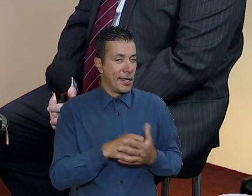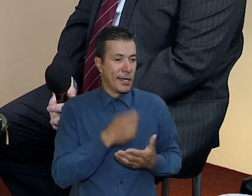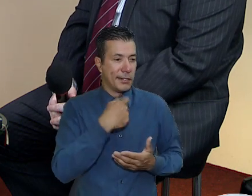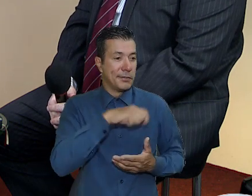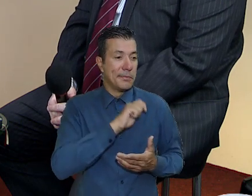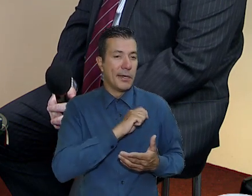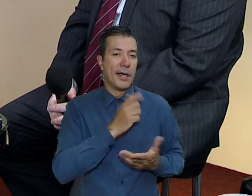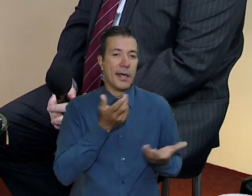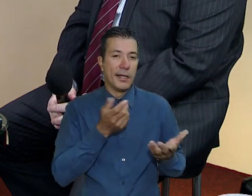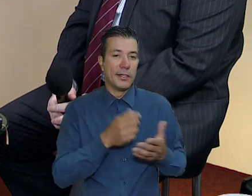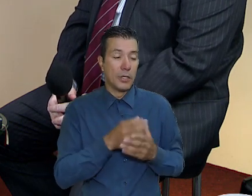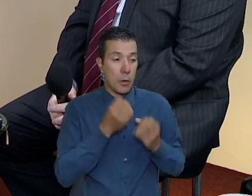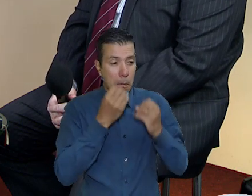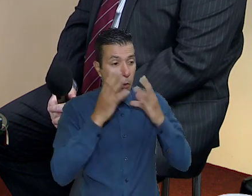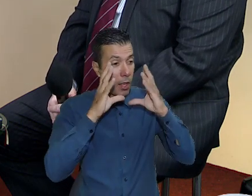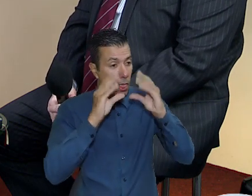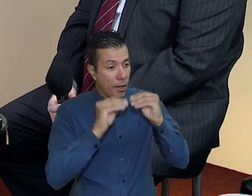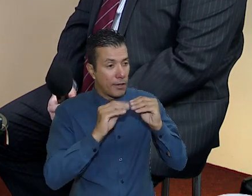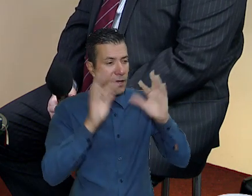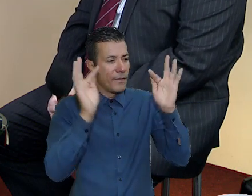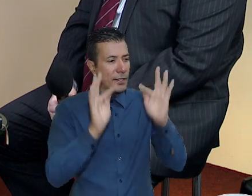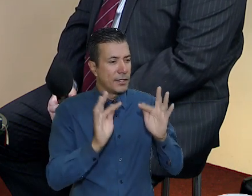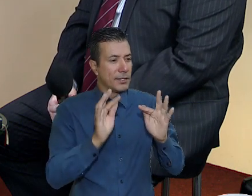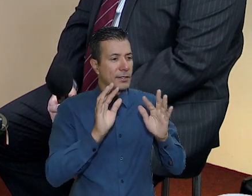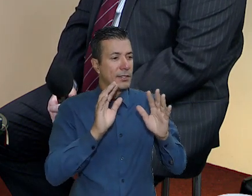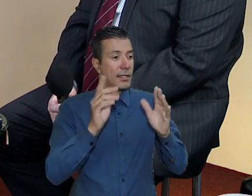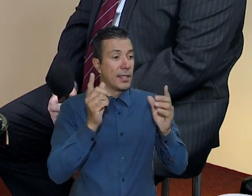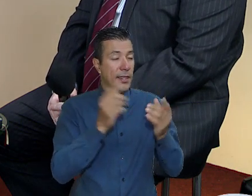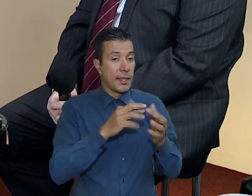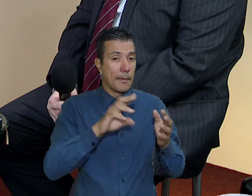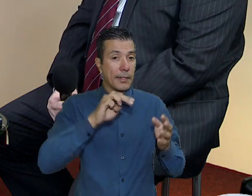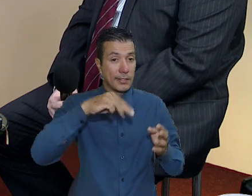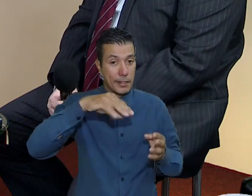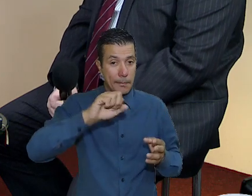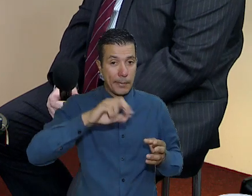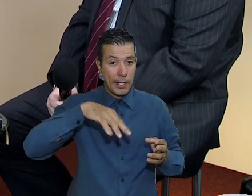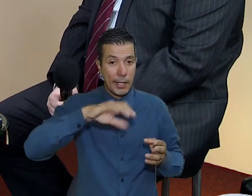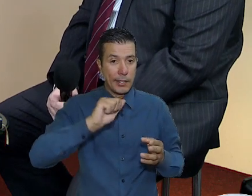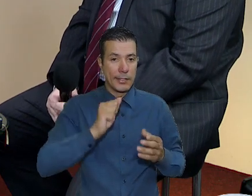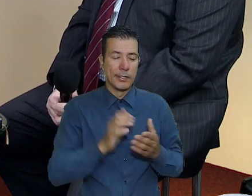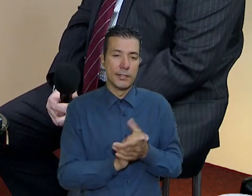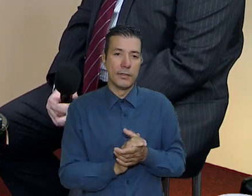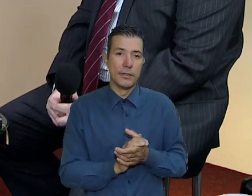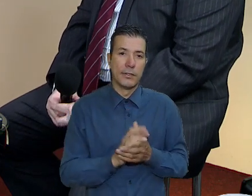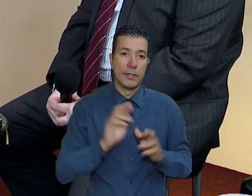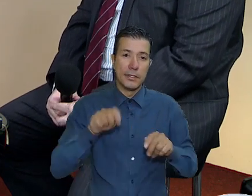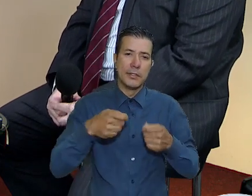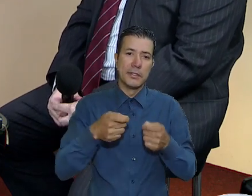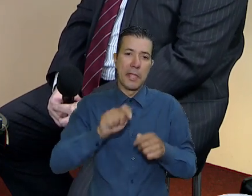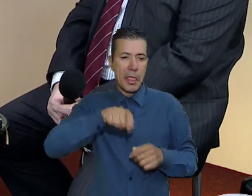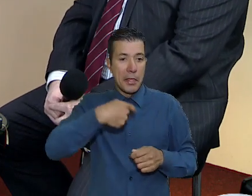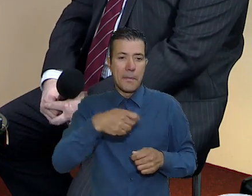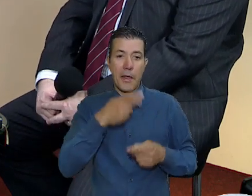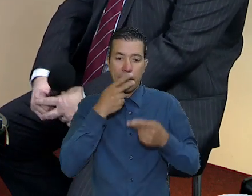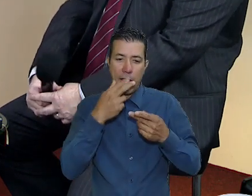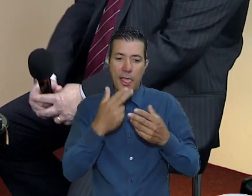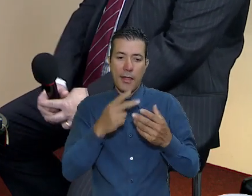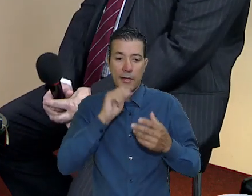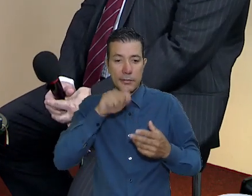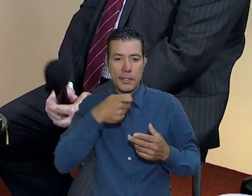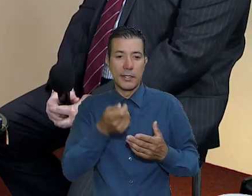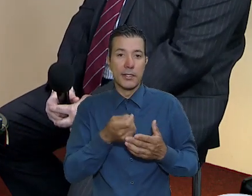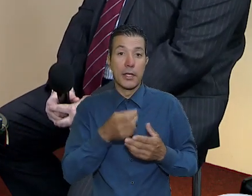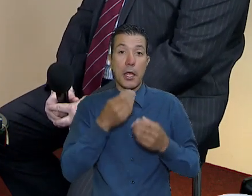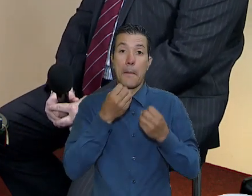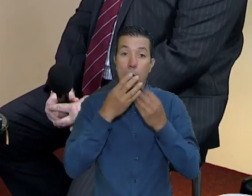você dê uma boa noite, uma feliz semana, umas boas-vindas para a comunidade hispana em espanhol. Por favor, nos ajude aí. Ok.